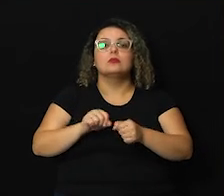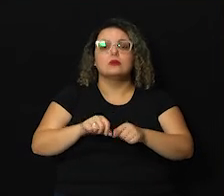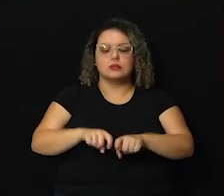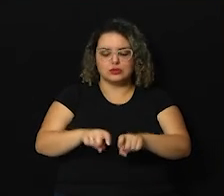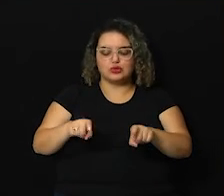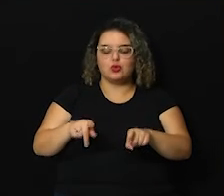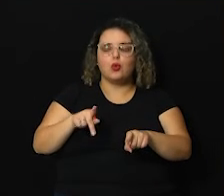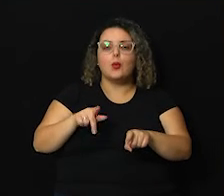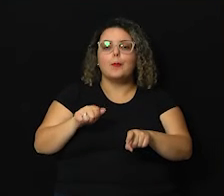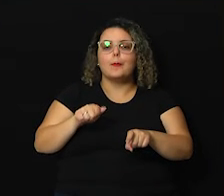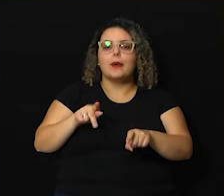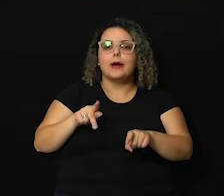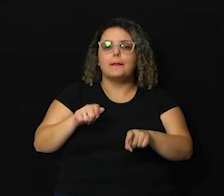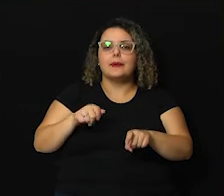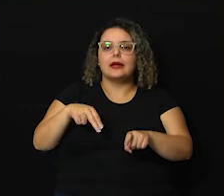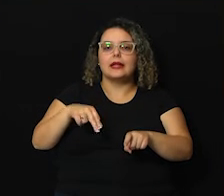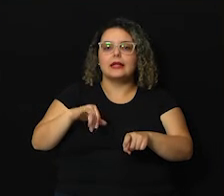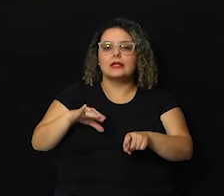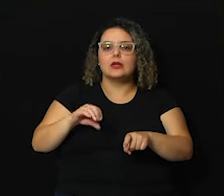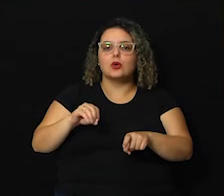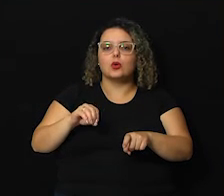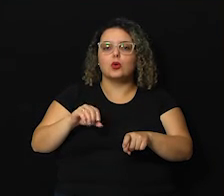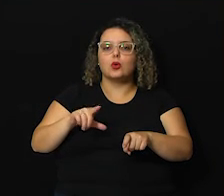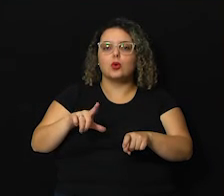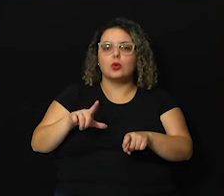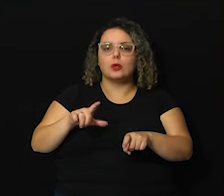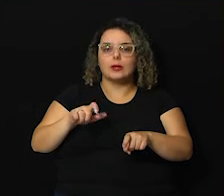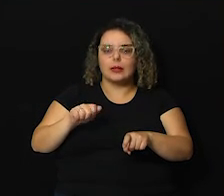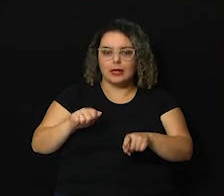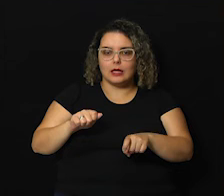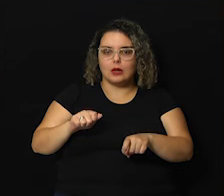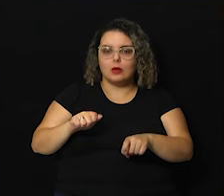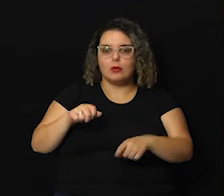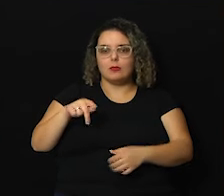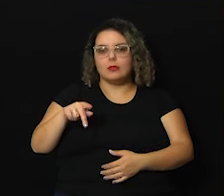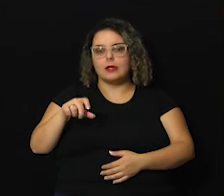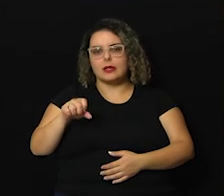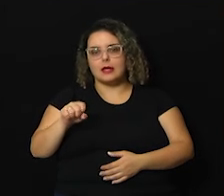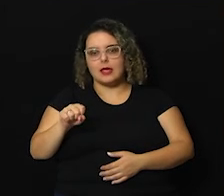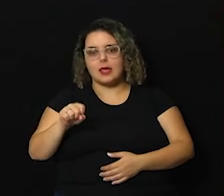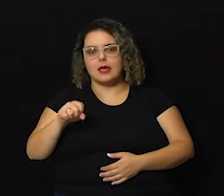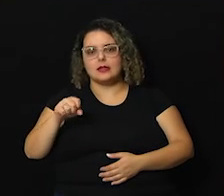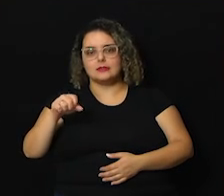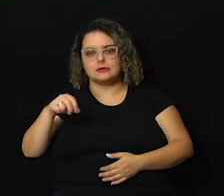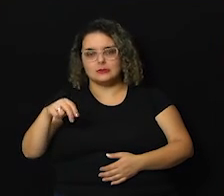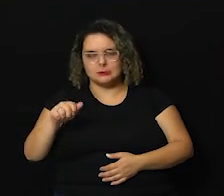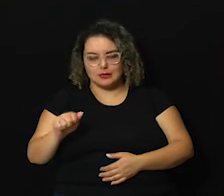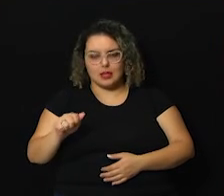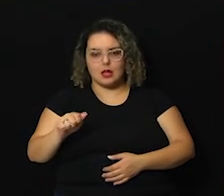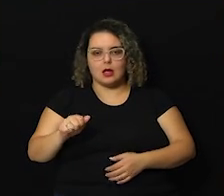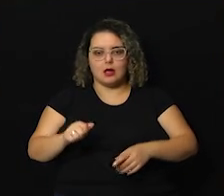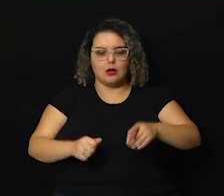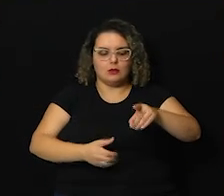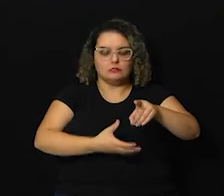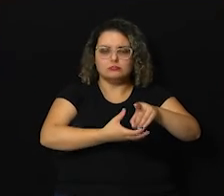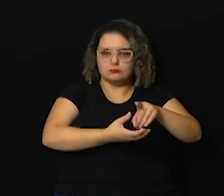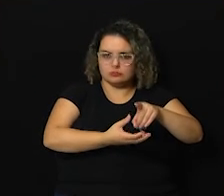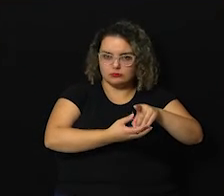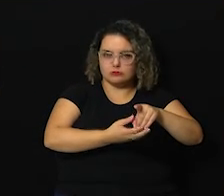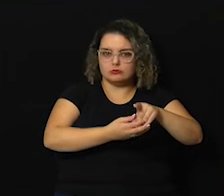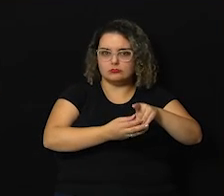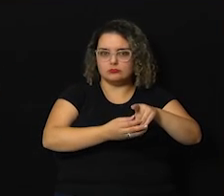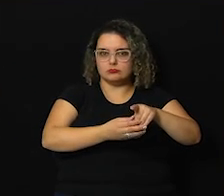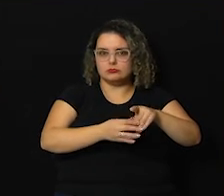Papa Nicolau nas mulheres, quando a gente faz o PSA e o toque retal para examinar a próstata dos homens, nós estamos